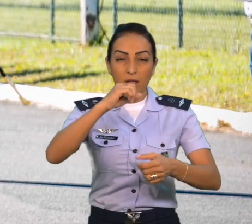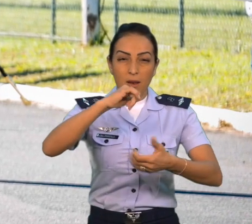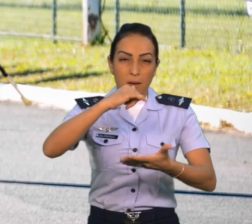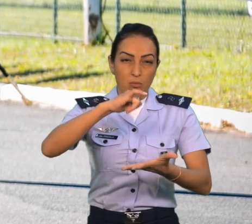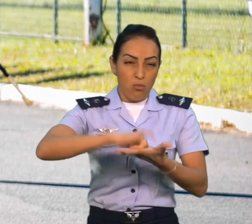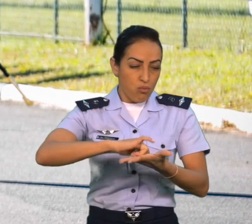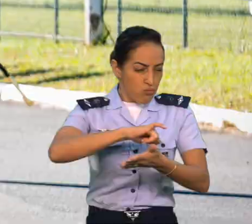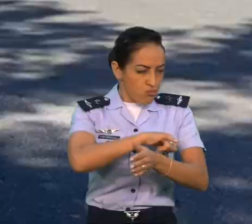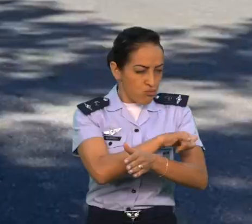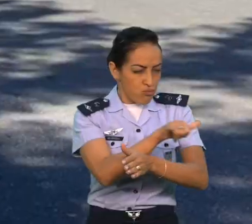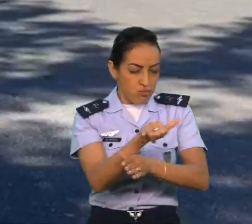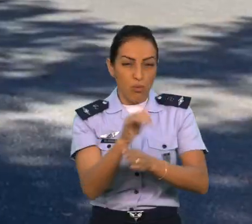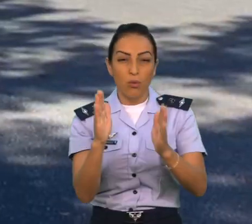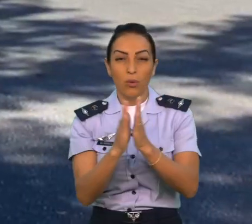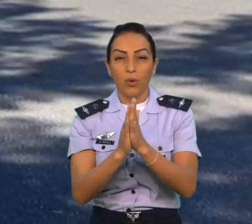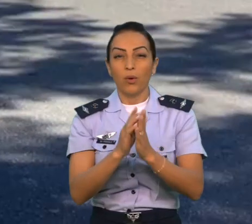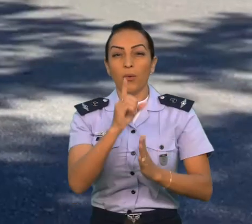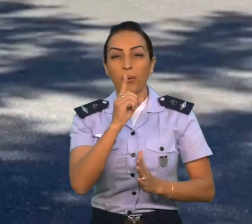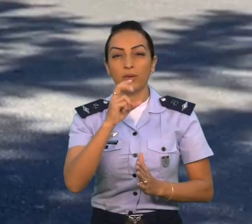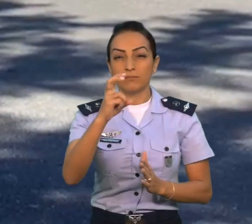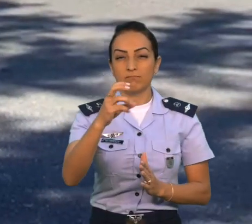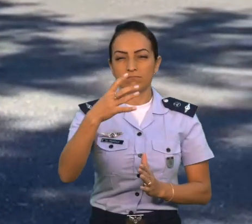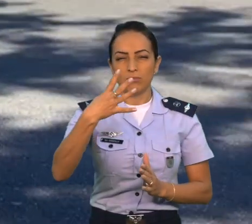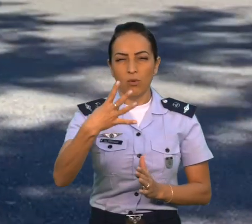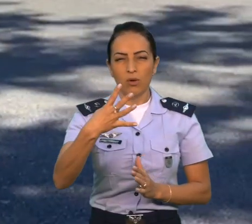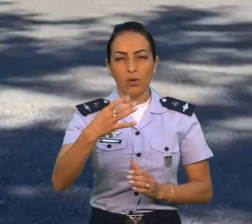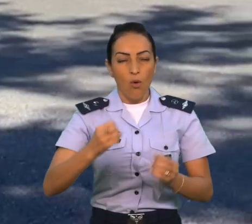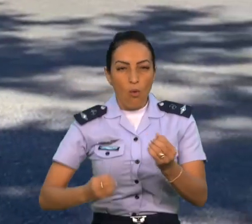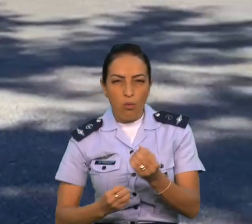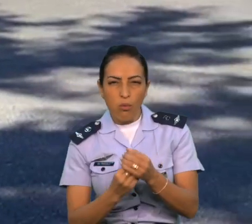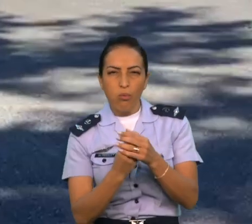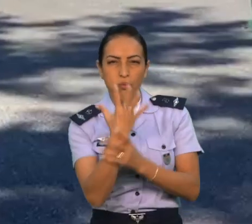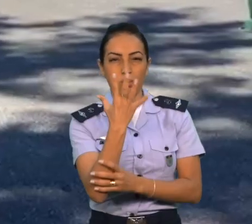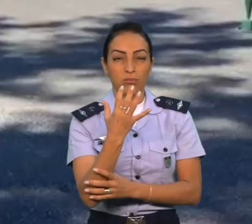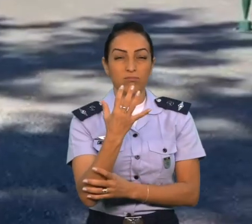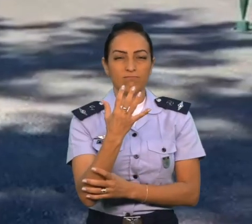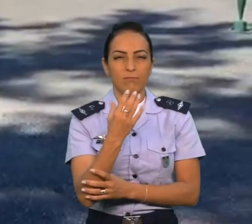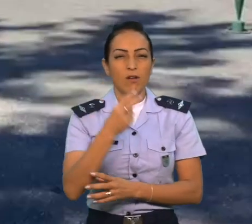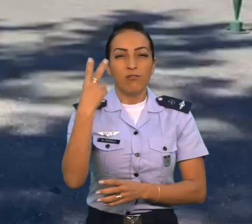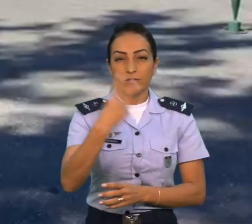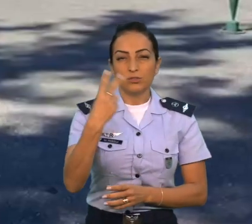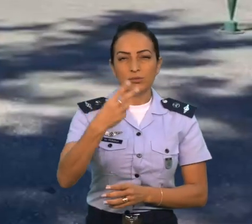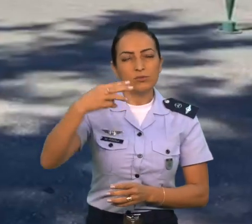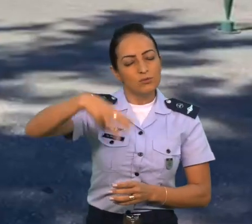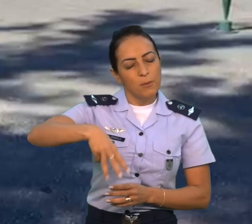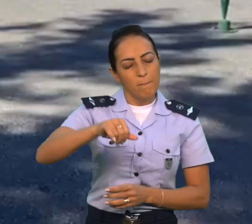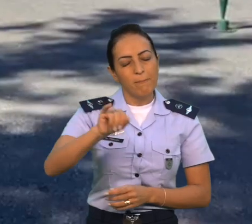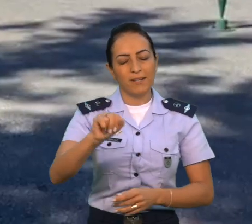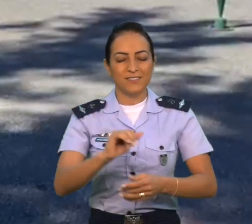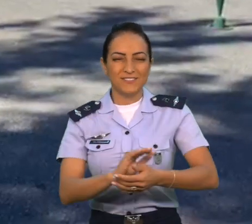o seu aniversário de 54 anos de criação, no dia 22 de maio.